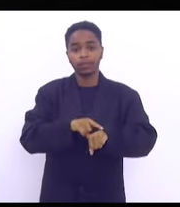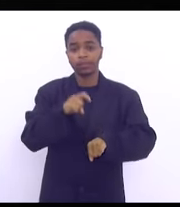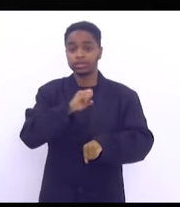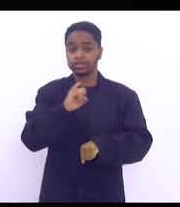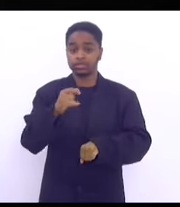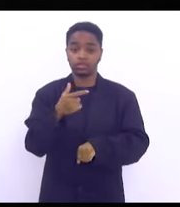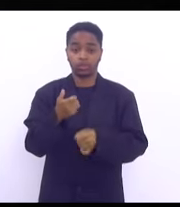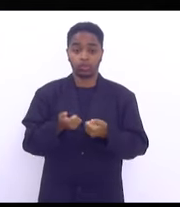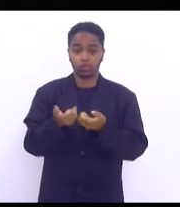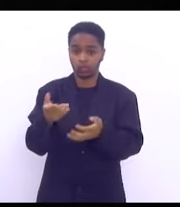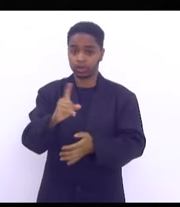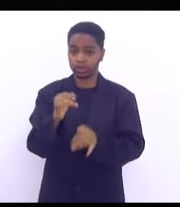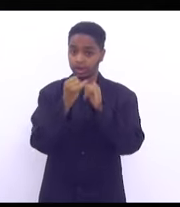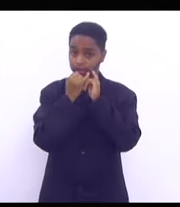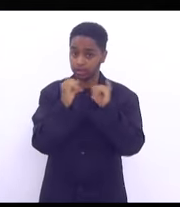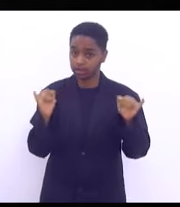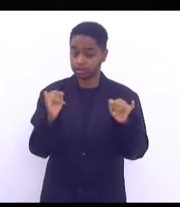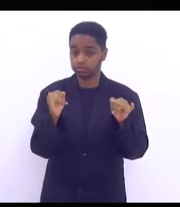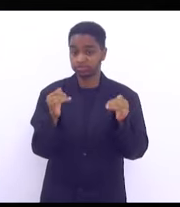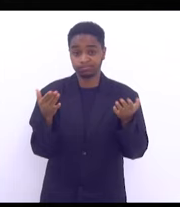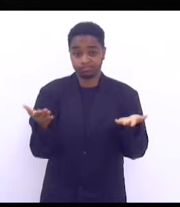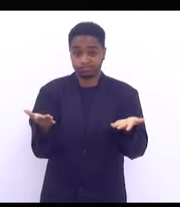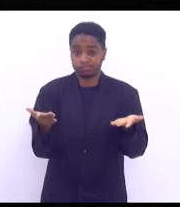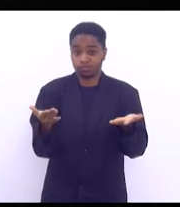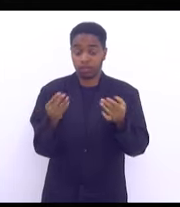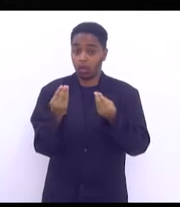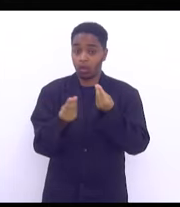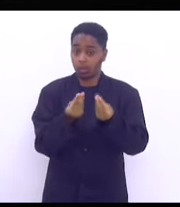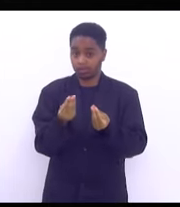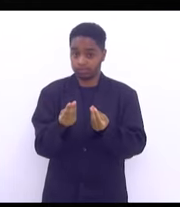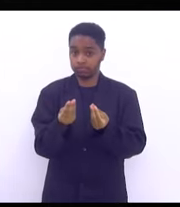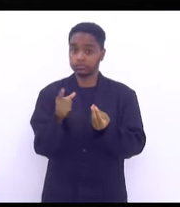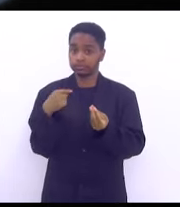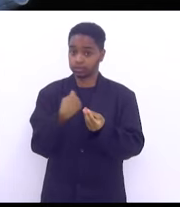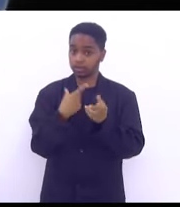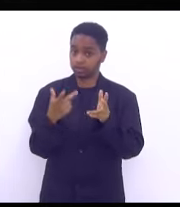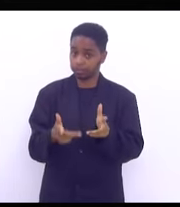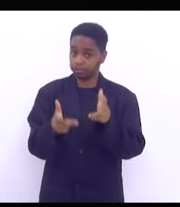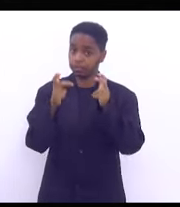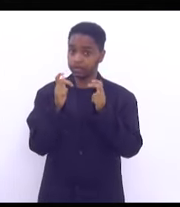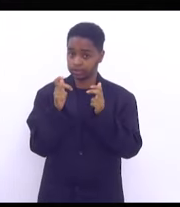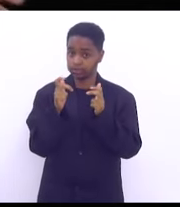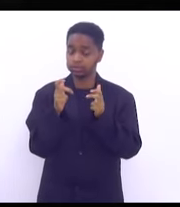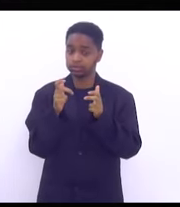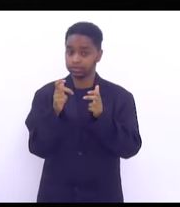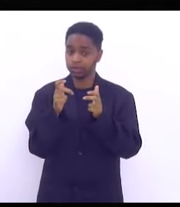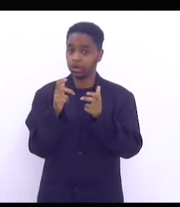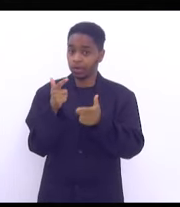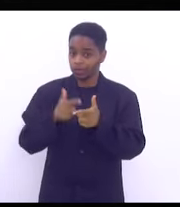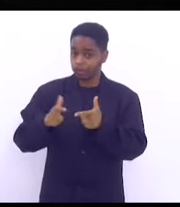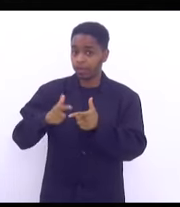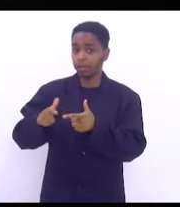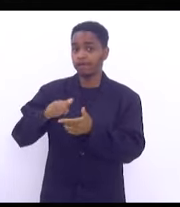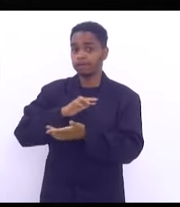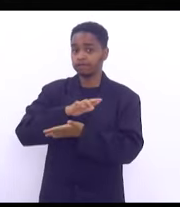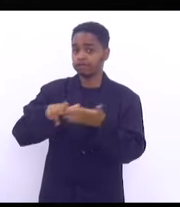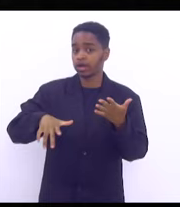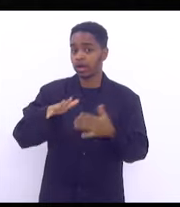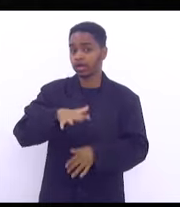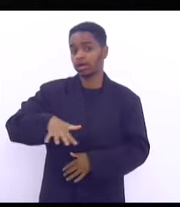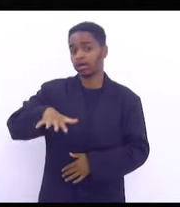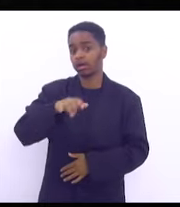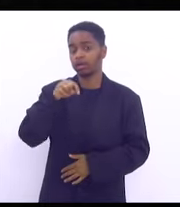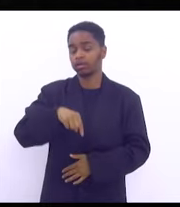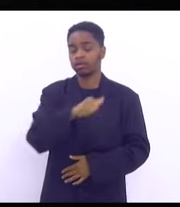produto, que é a energia, ele fica ao relento. Nós vivenciamos aí, né, o drama de várias regiões do